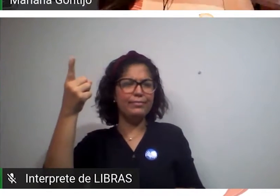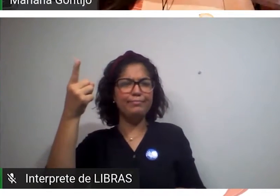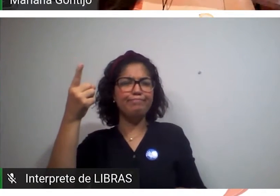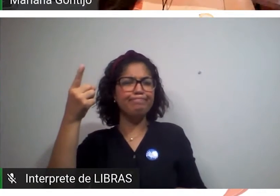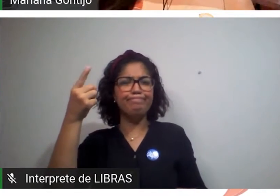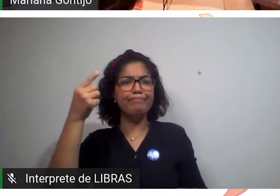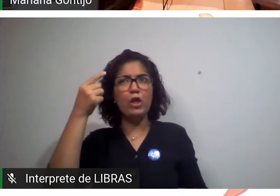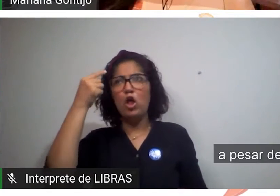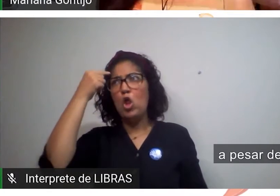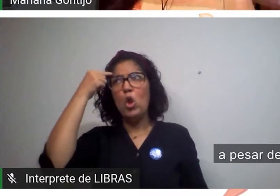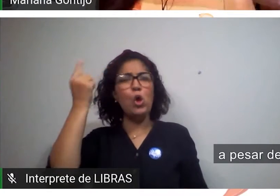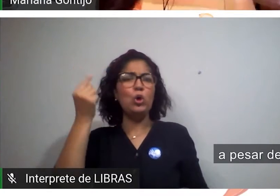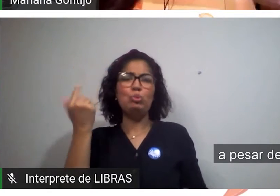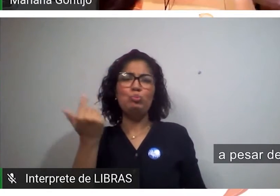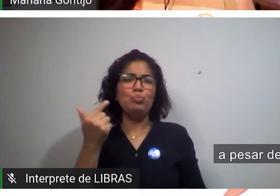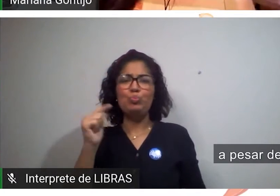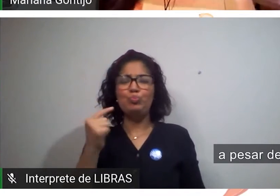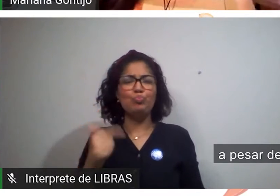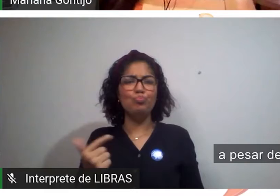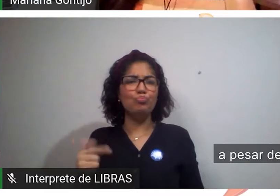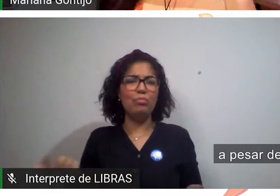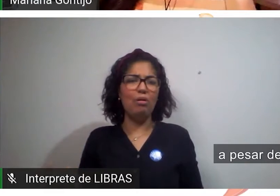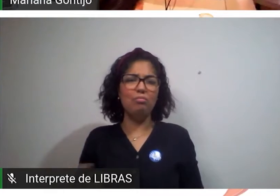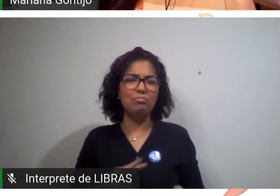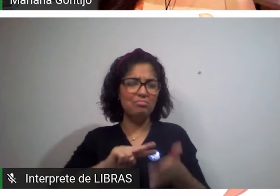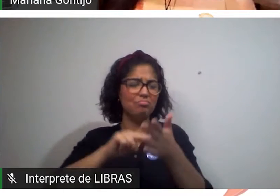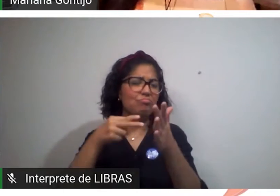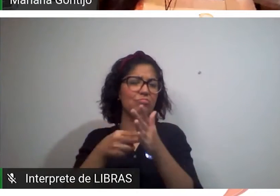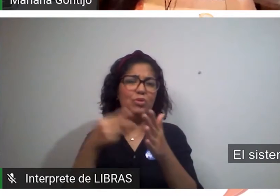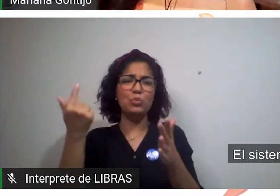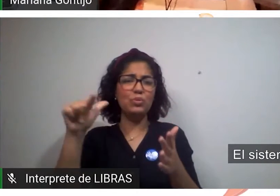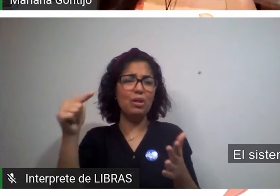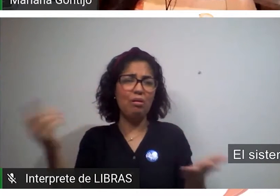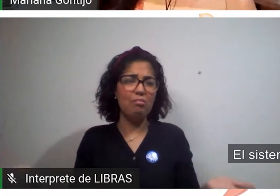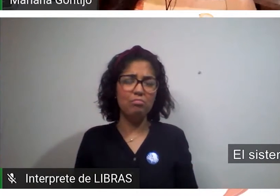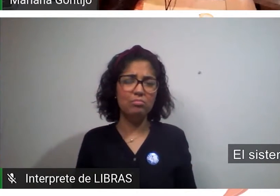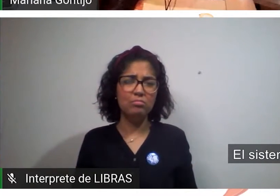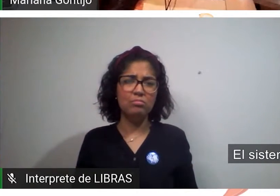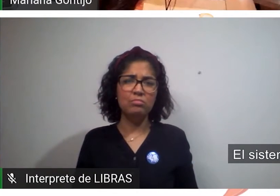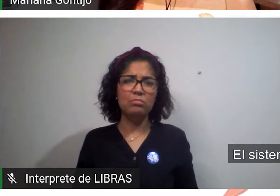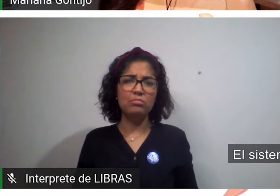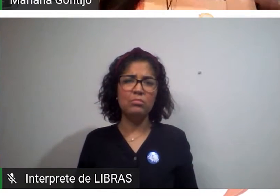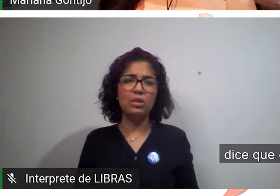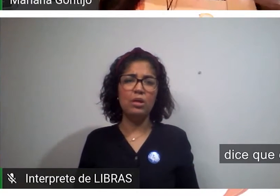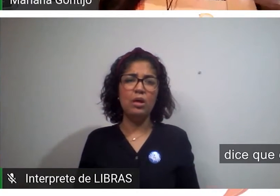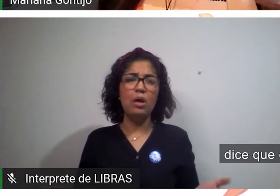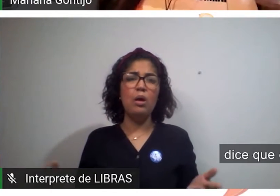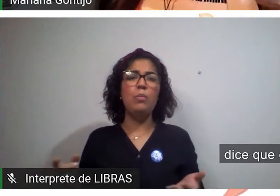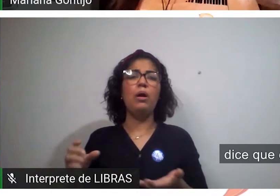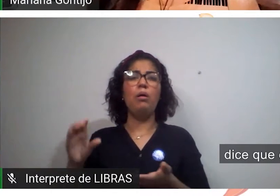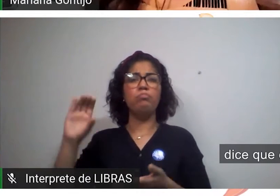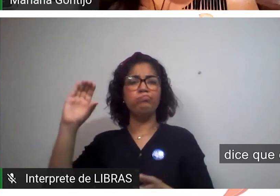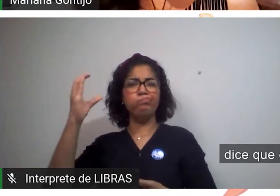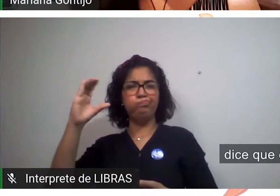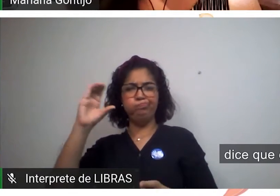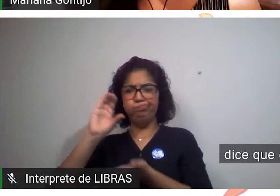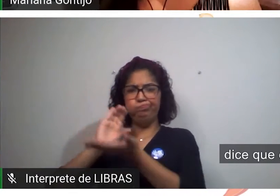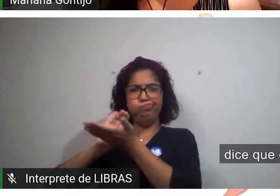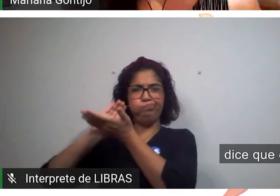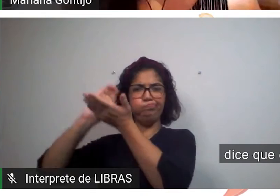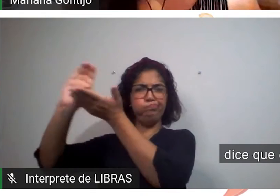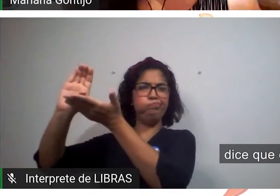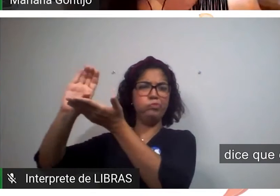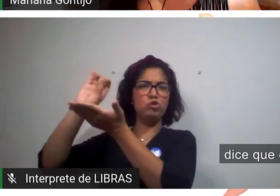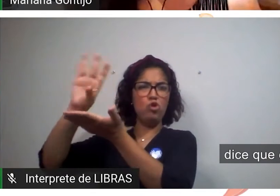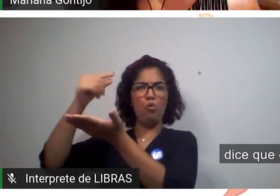e ilógica, apesar de se vender como lógica. O sistema capitalista é isso. Ele diz que ele é